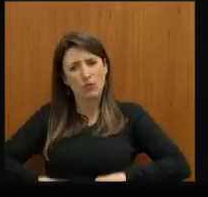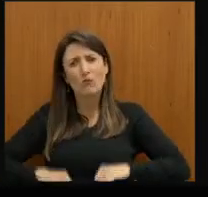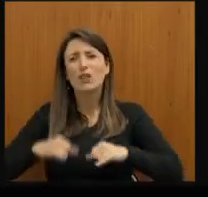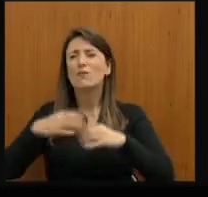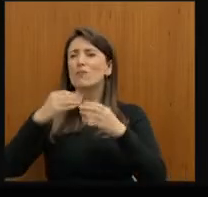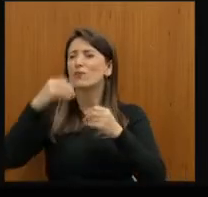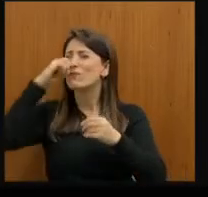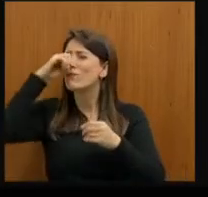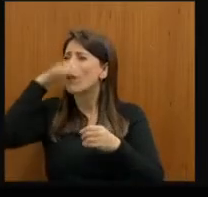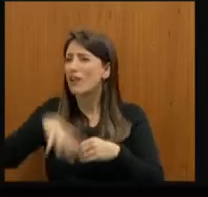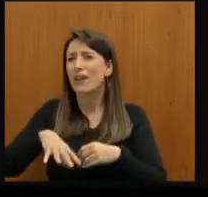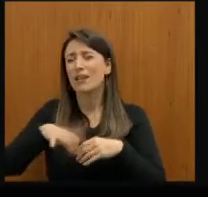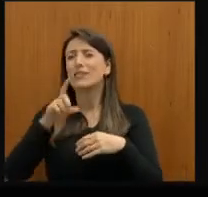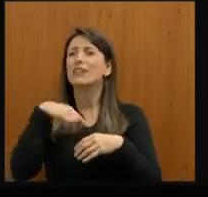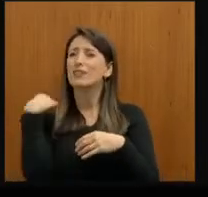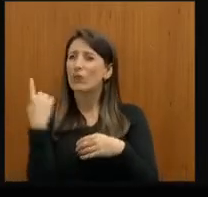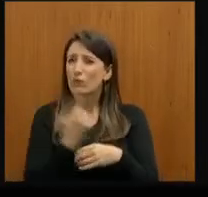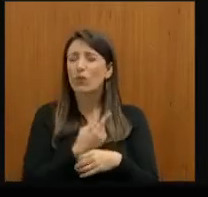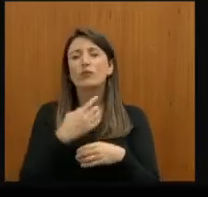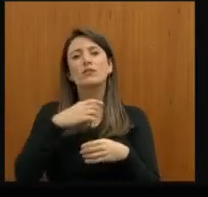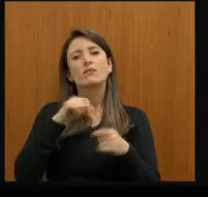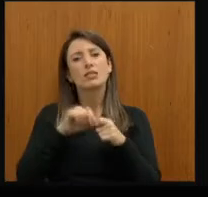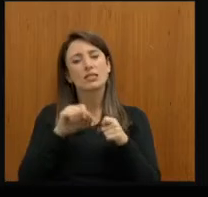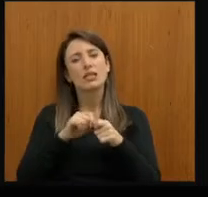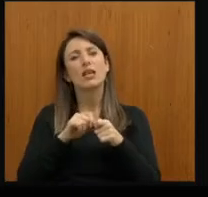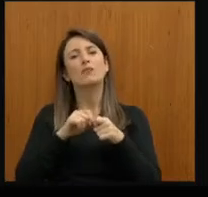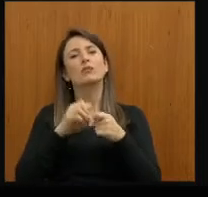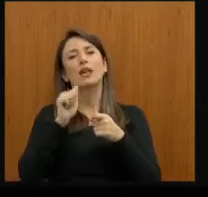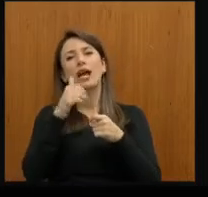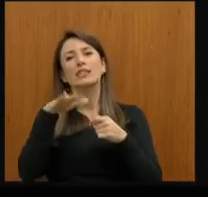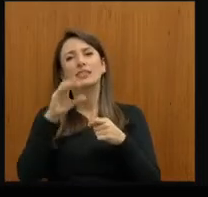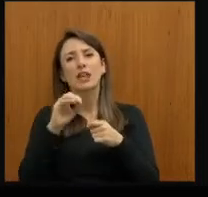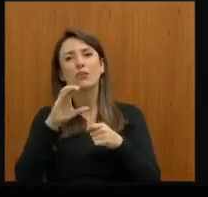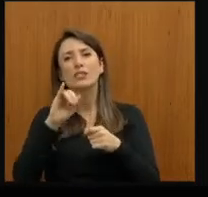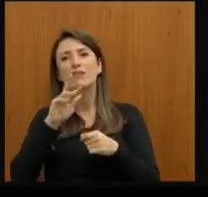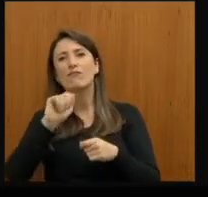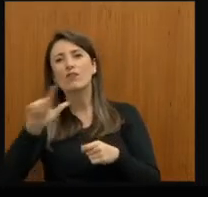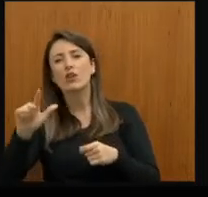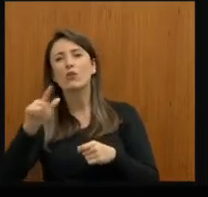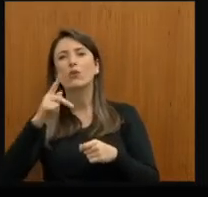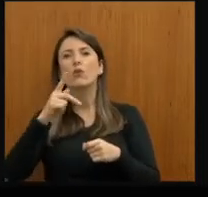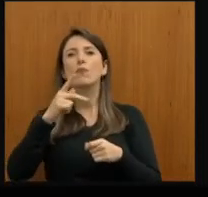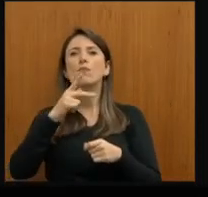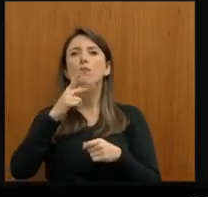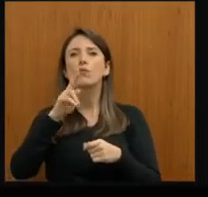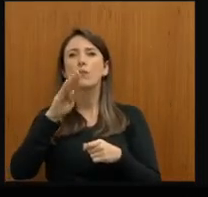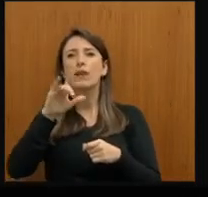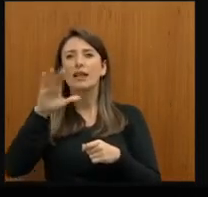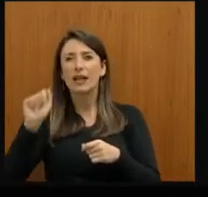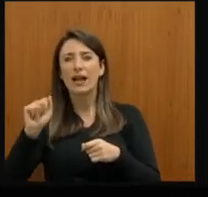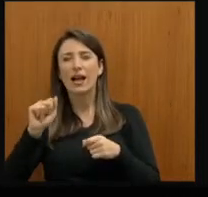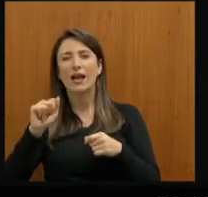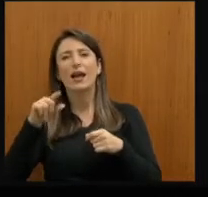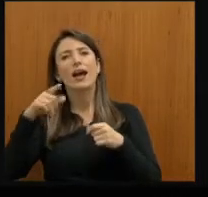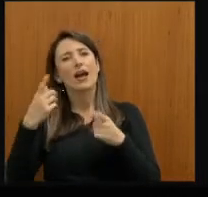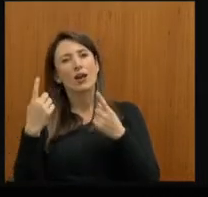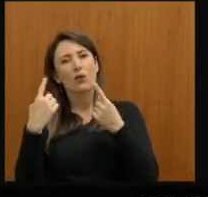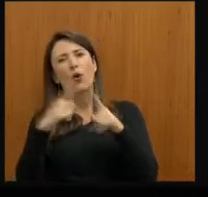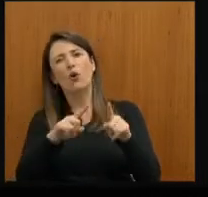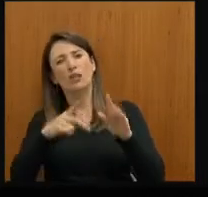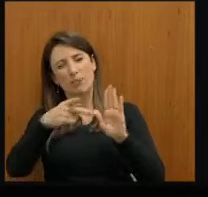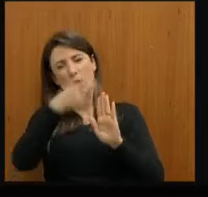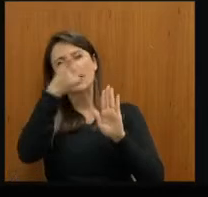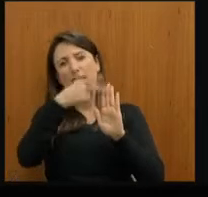então nós fizemos uma conta do pública contra essa porcaria é um conjunto também em